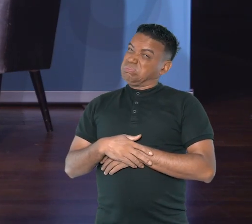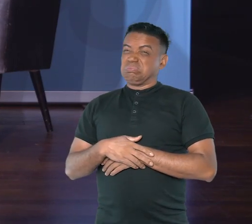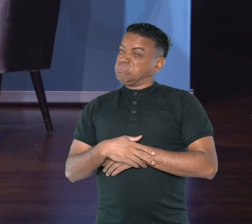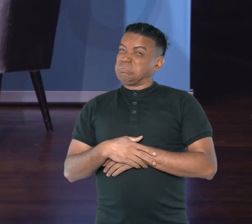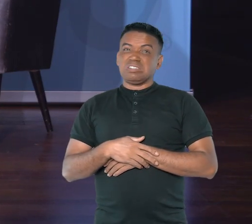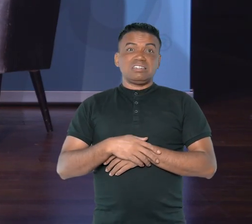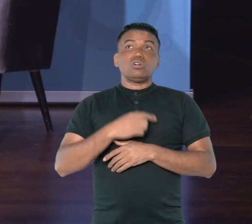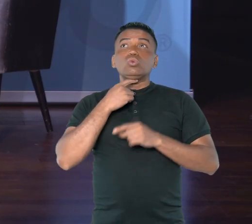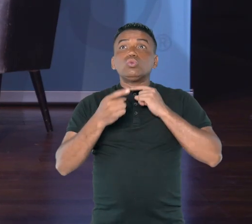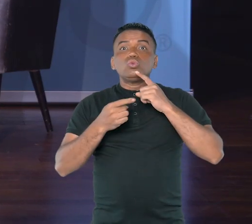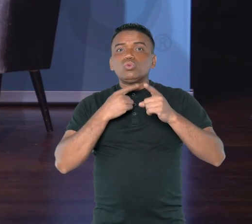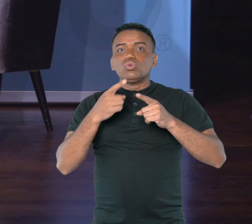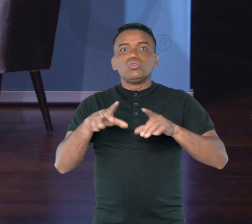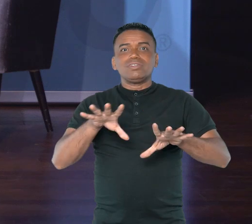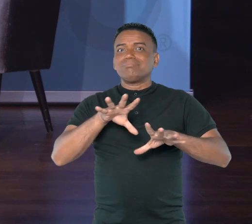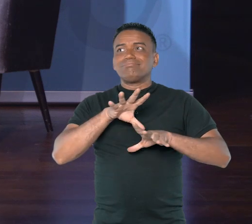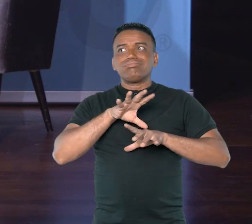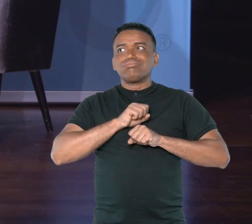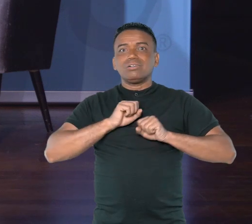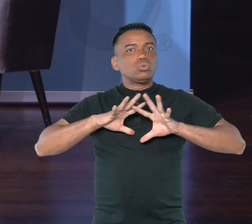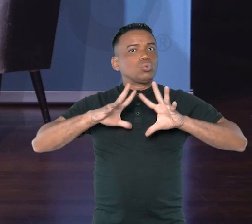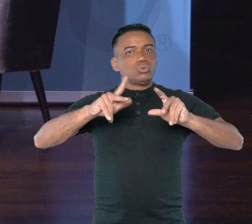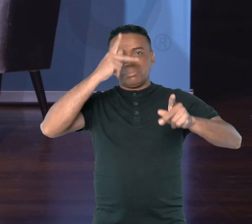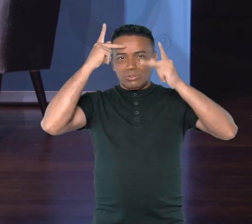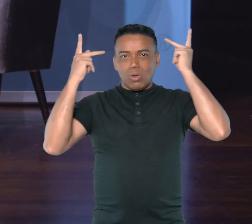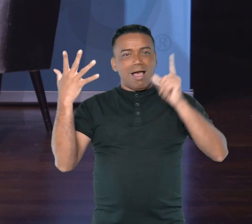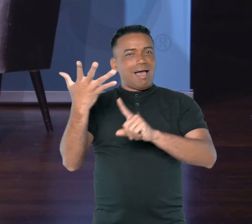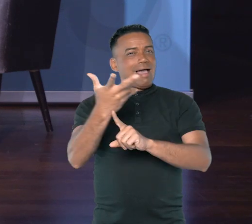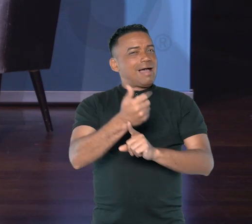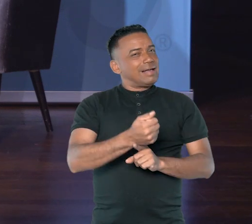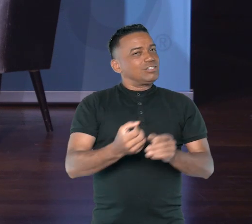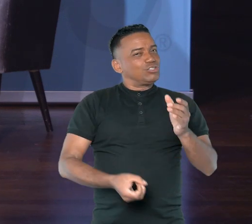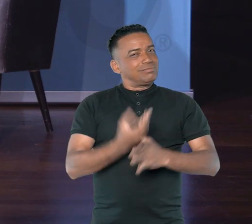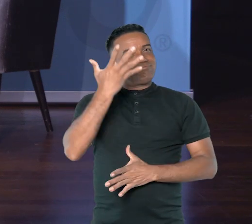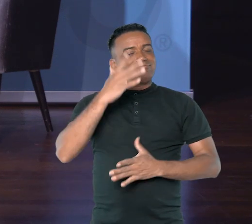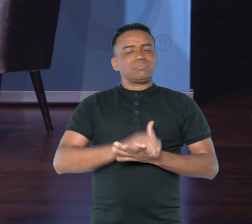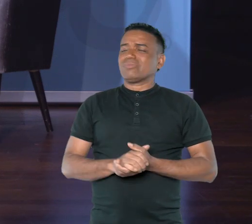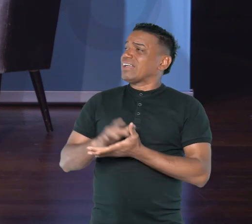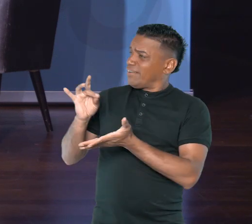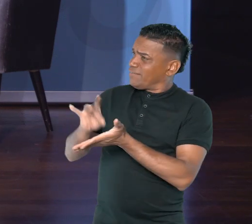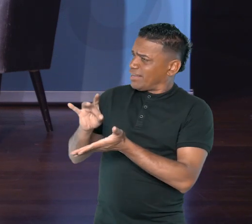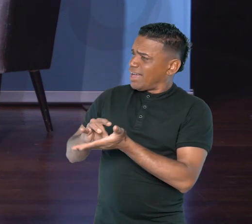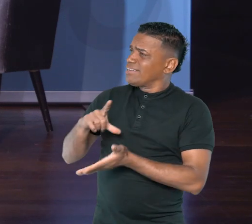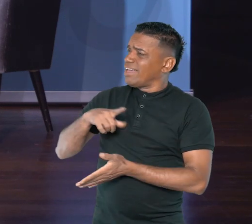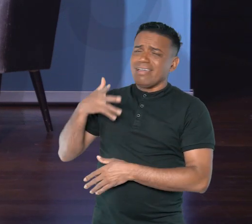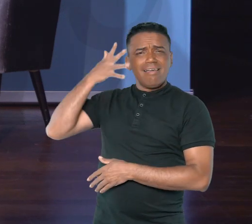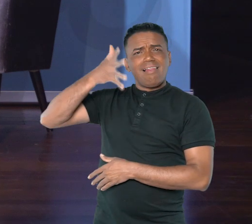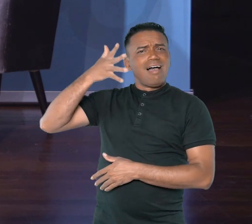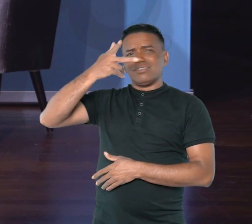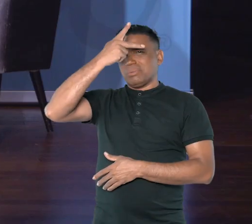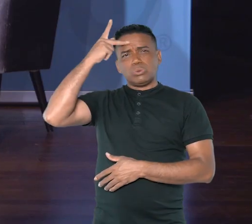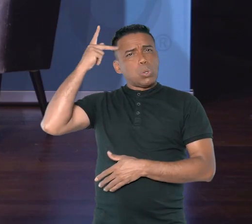essa pergunta ela faz parte de todo mundo que cria alguma coisa. É verdade, a gente tem relatos de vários